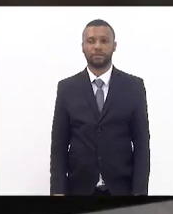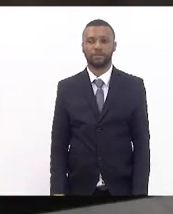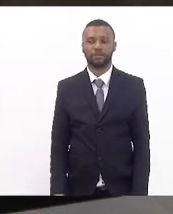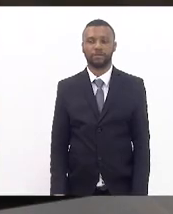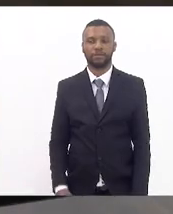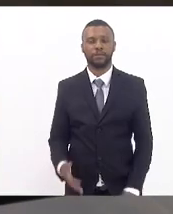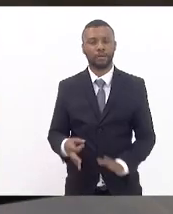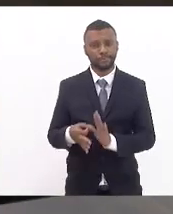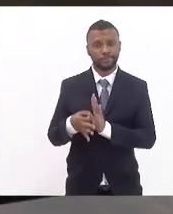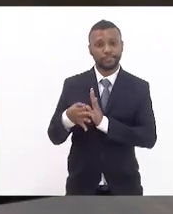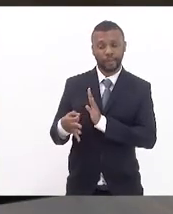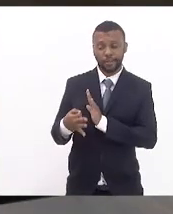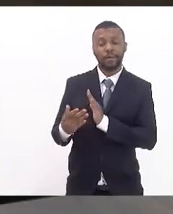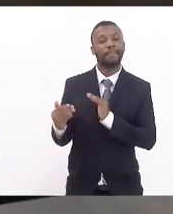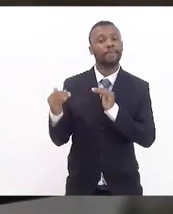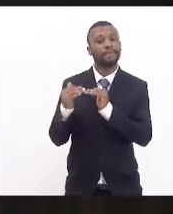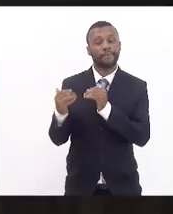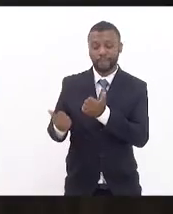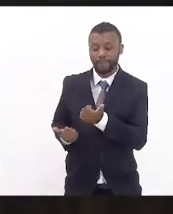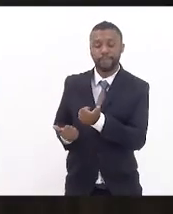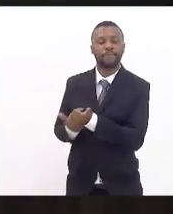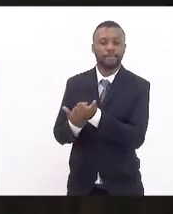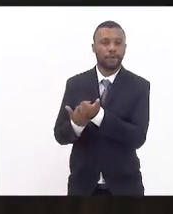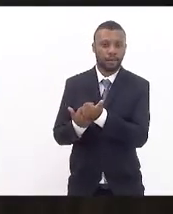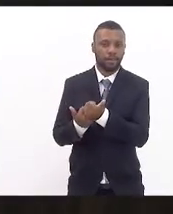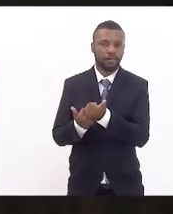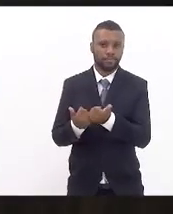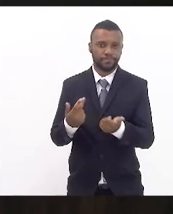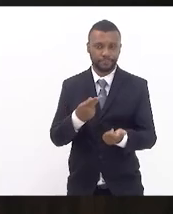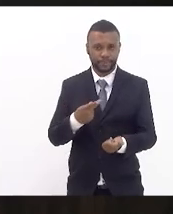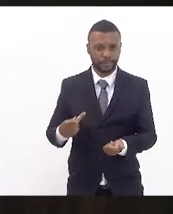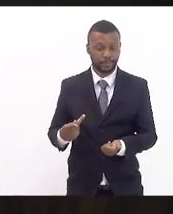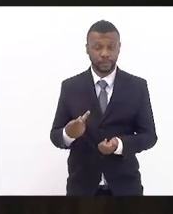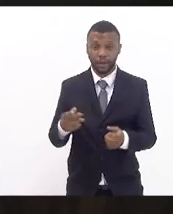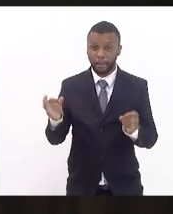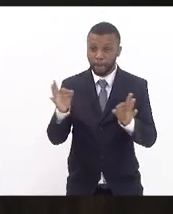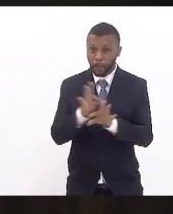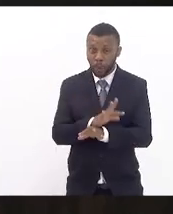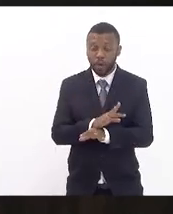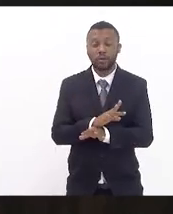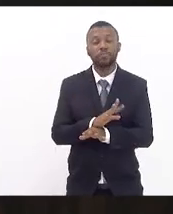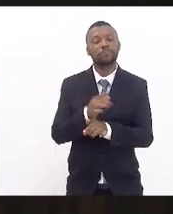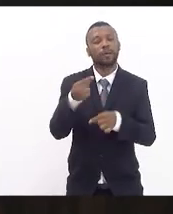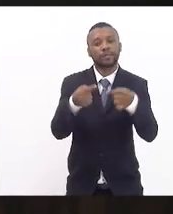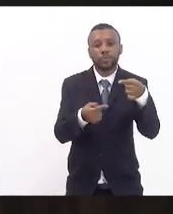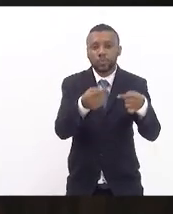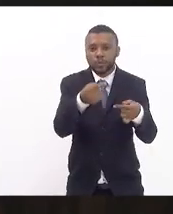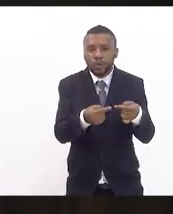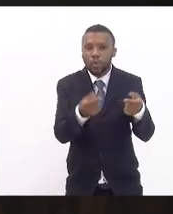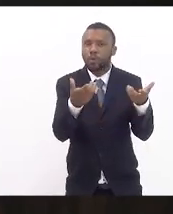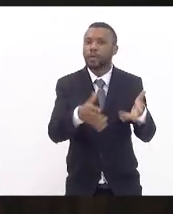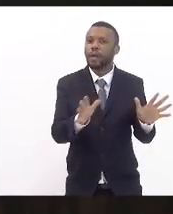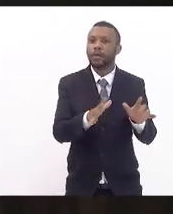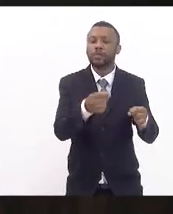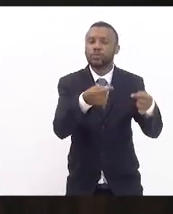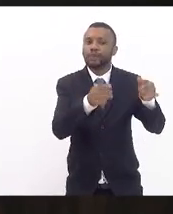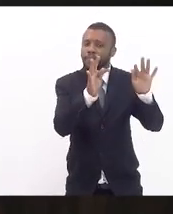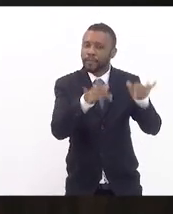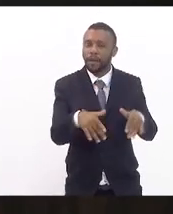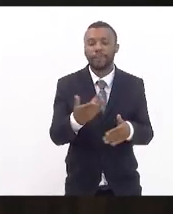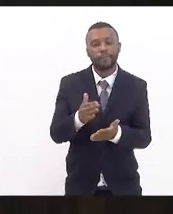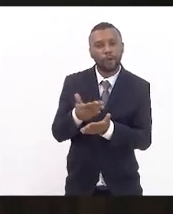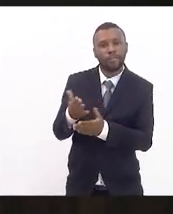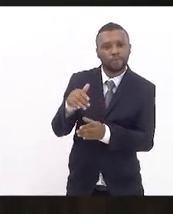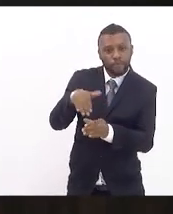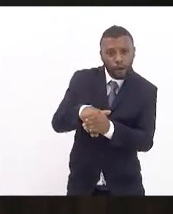Parecer favorável, presidente. Os pareceres emitidos em discussão. Não havendo quem queira discutir, encerrada a discussão em votação. Os